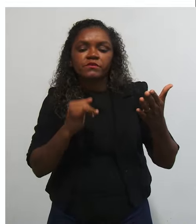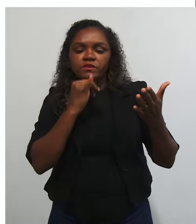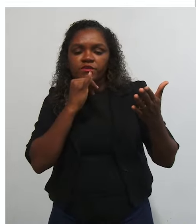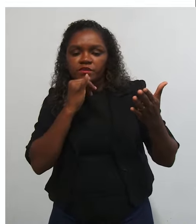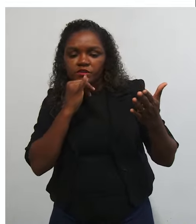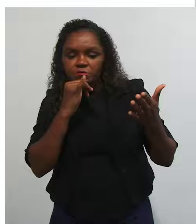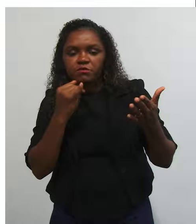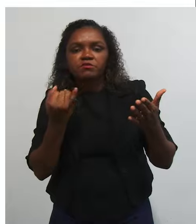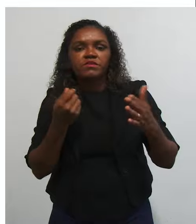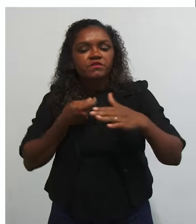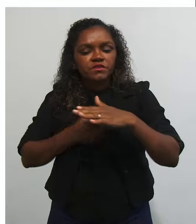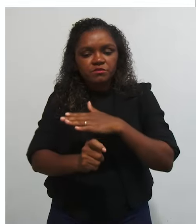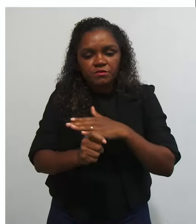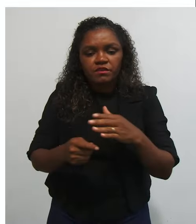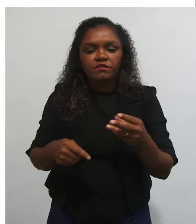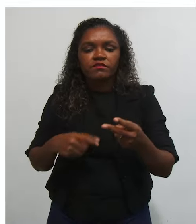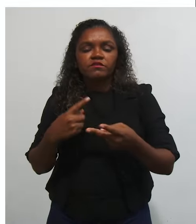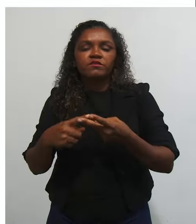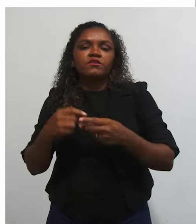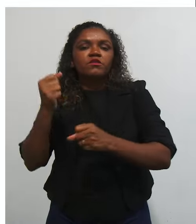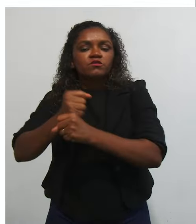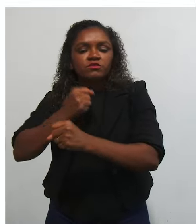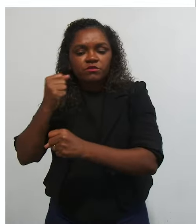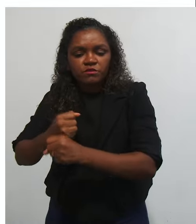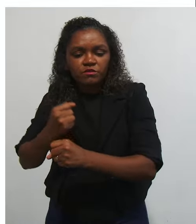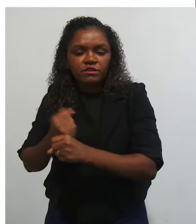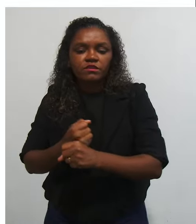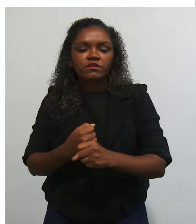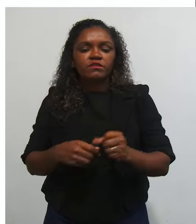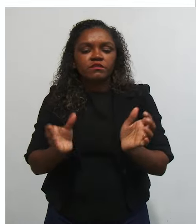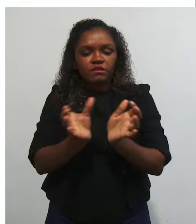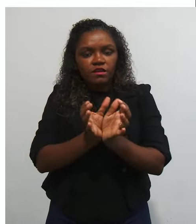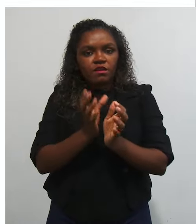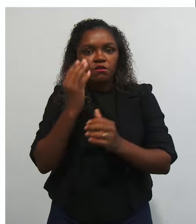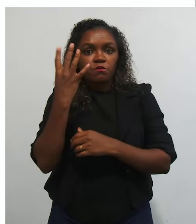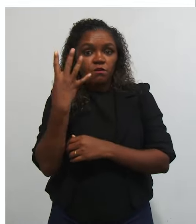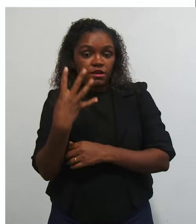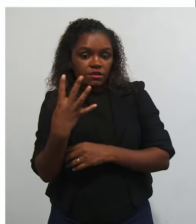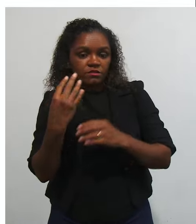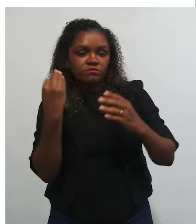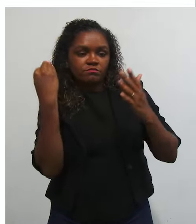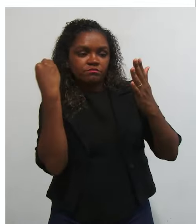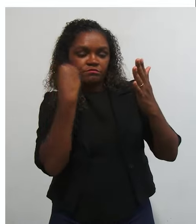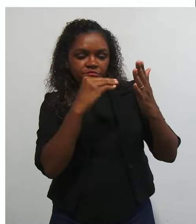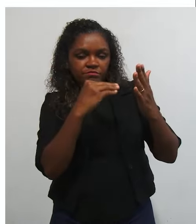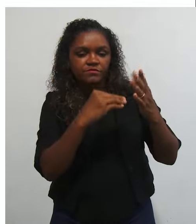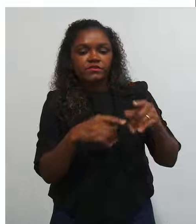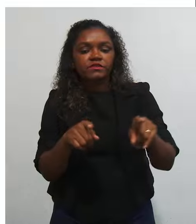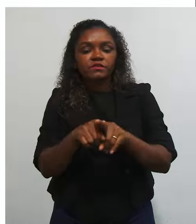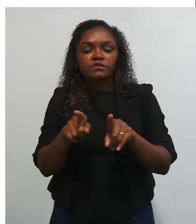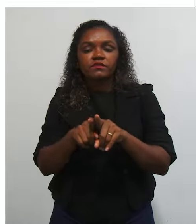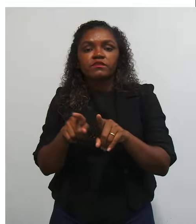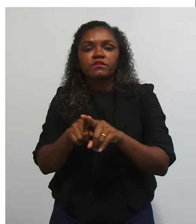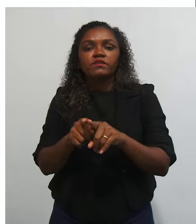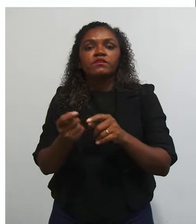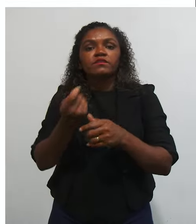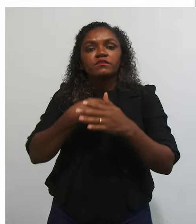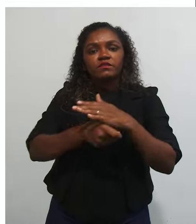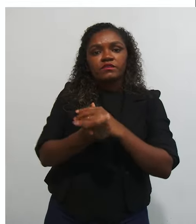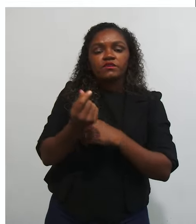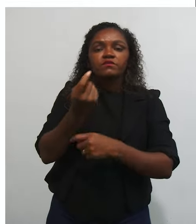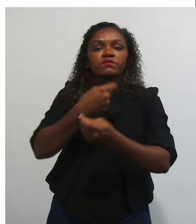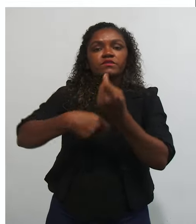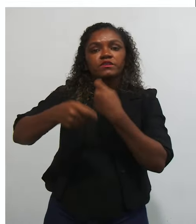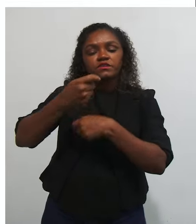novos construídos pelo ente, que é o grupo 4. O grupo 5 são inversões financeiras, são bens